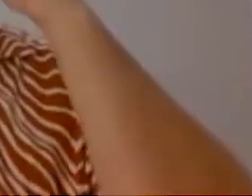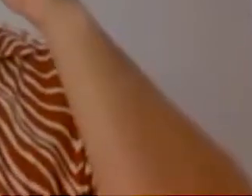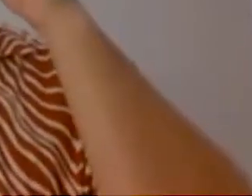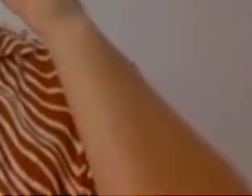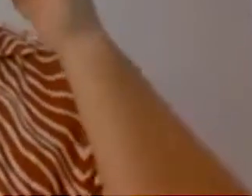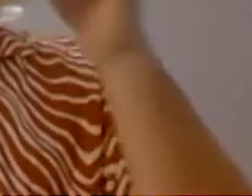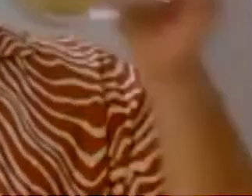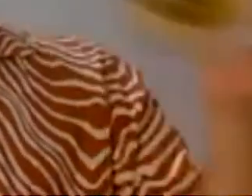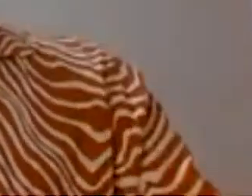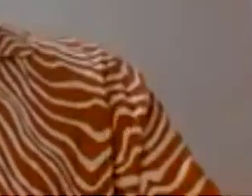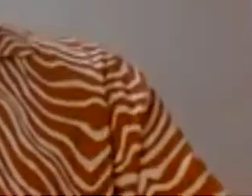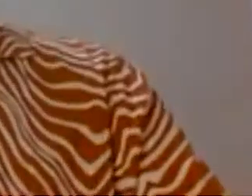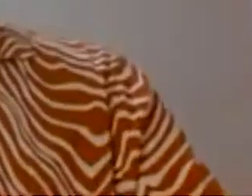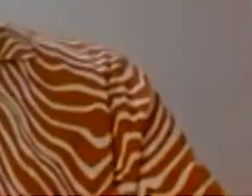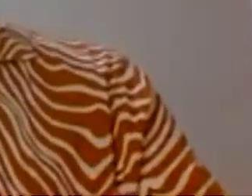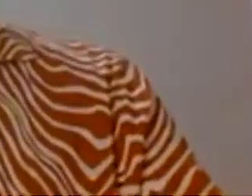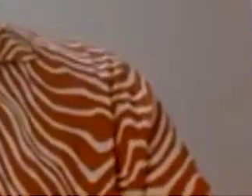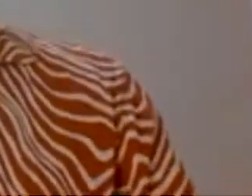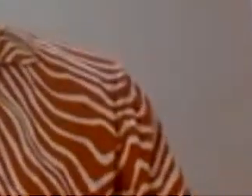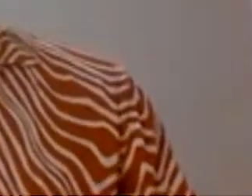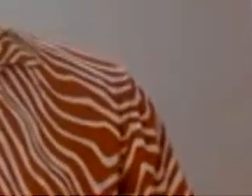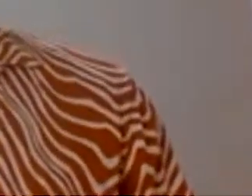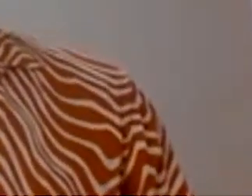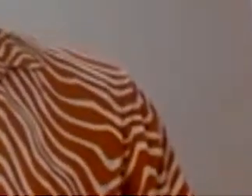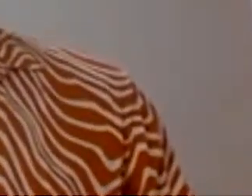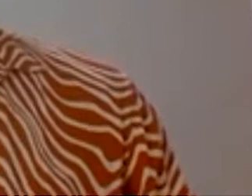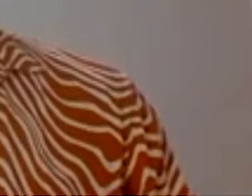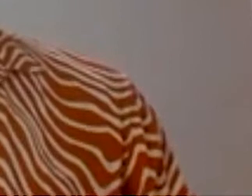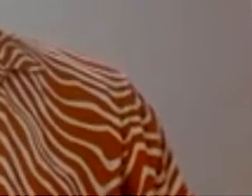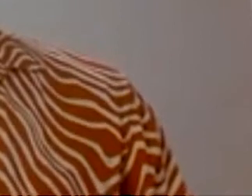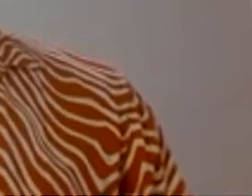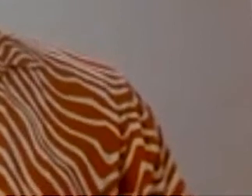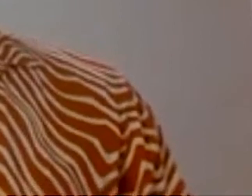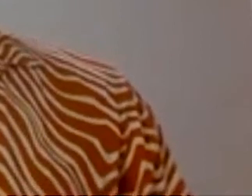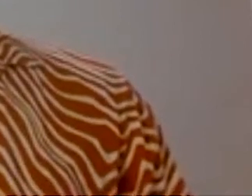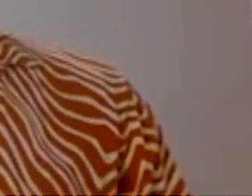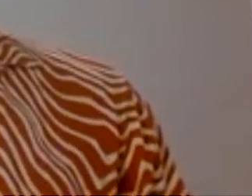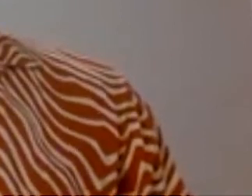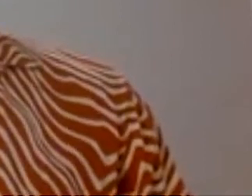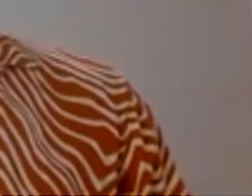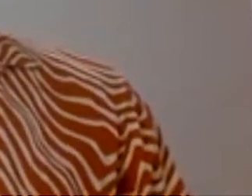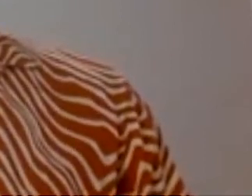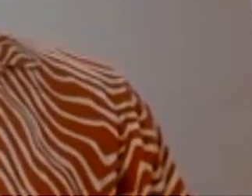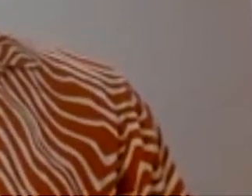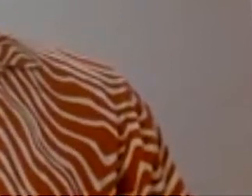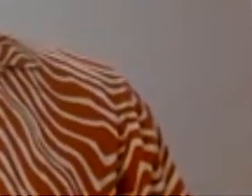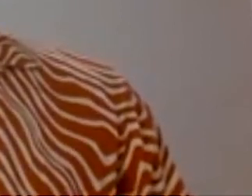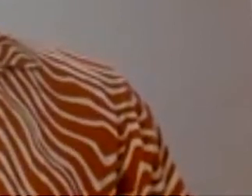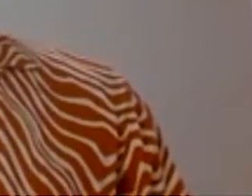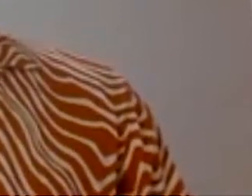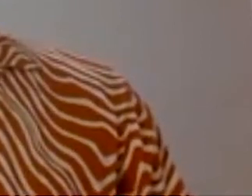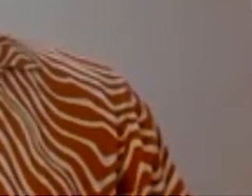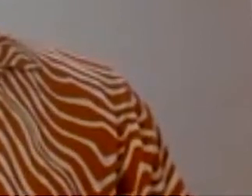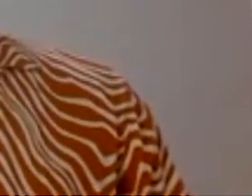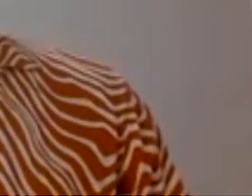cinza e, ao fundo, uma parede cinza. Os intérpretes de Libra nos acompanharão durante todo o encontro e são